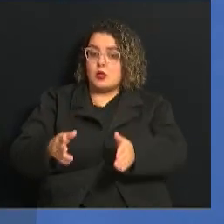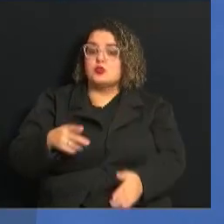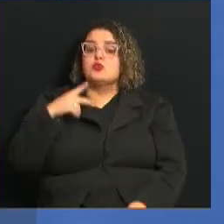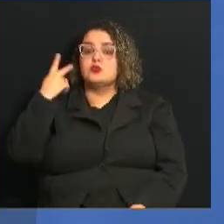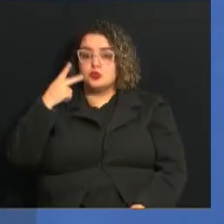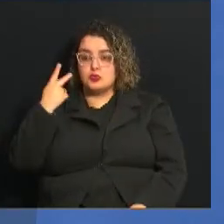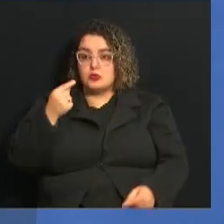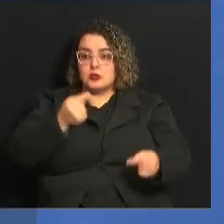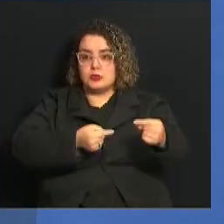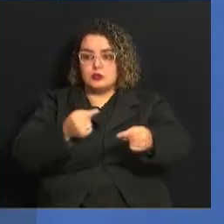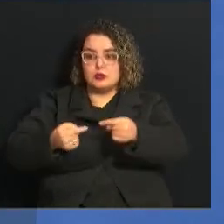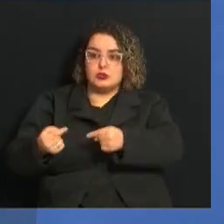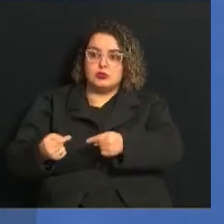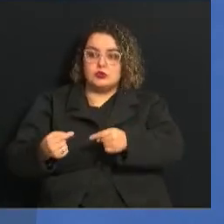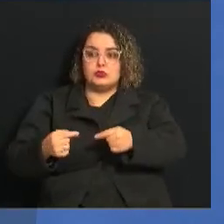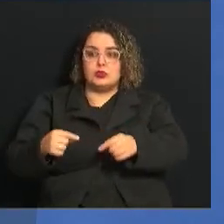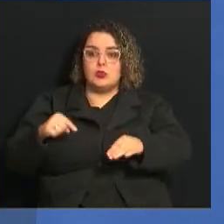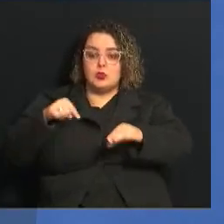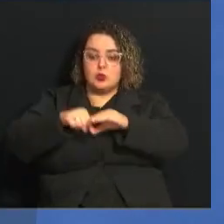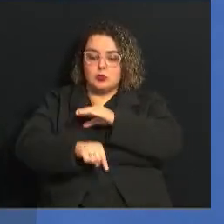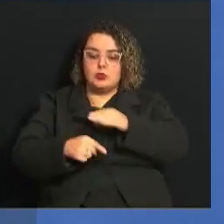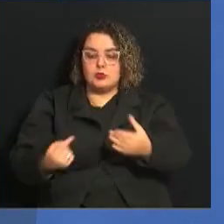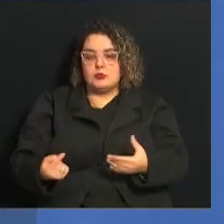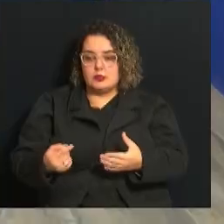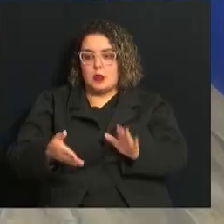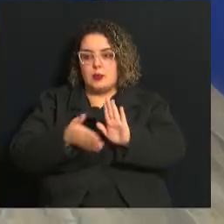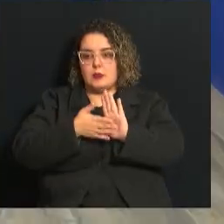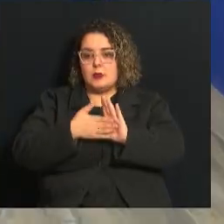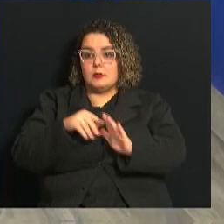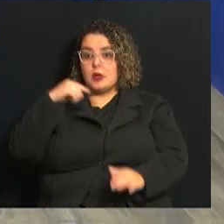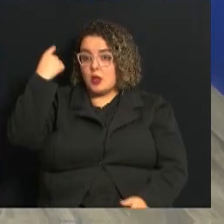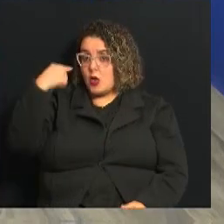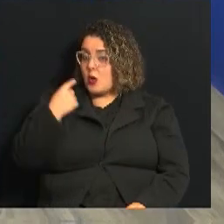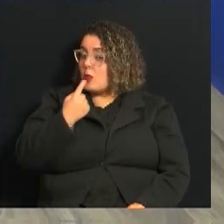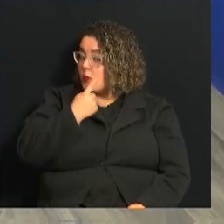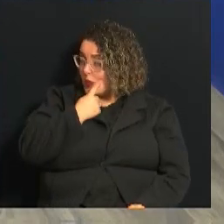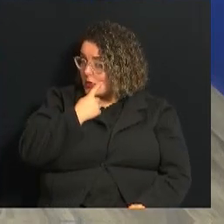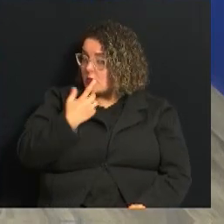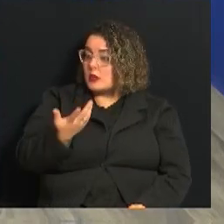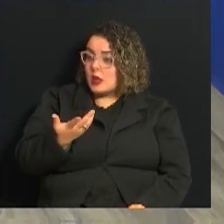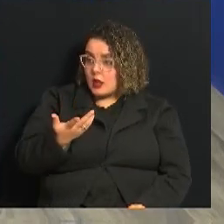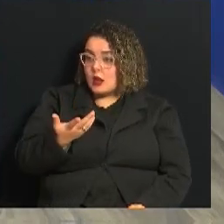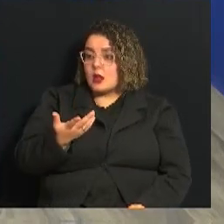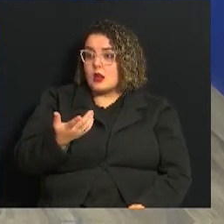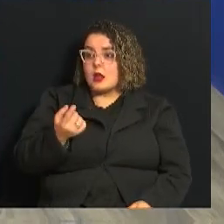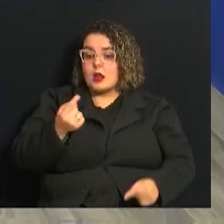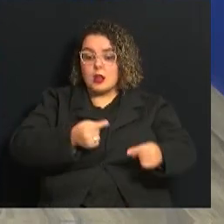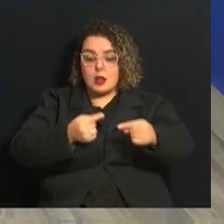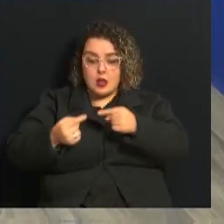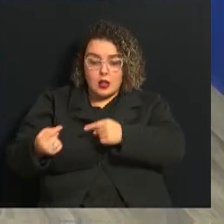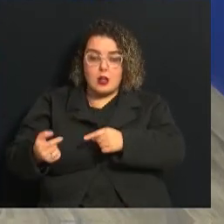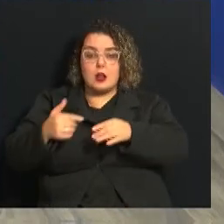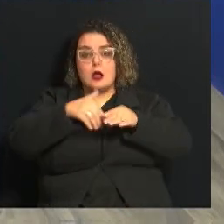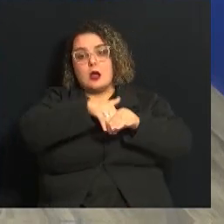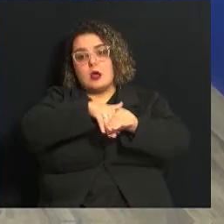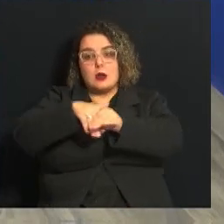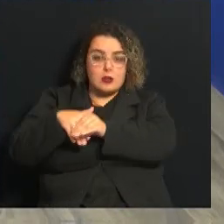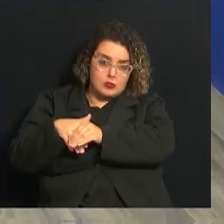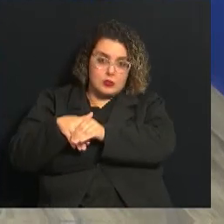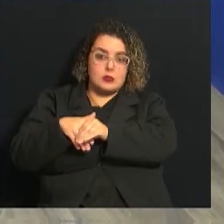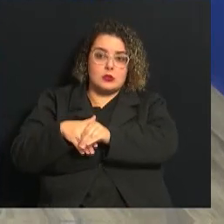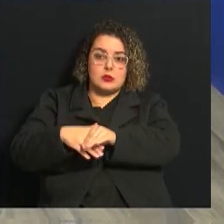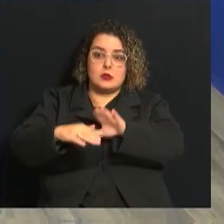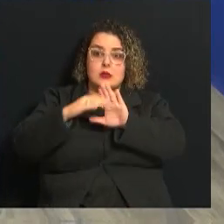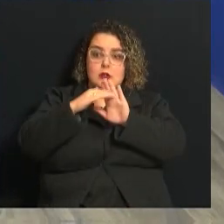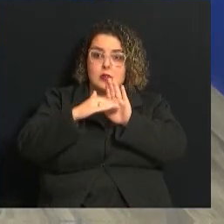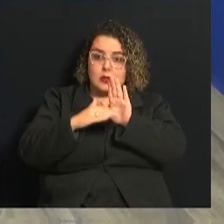vão discutir o mérito da proposta Emília Abreu além das discussões e votações dos projetos que estavam na pauta